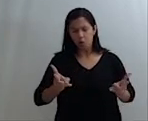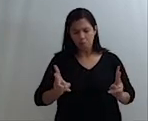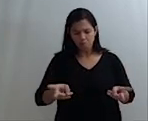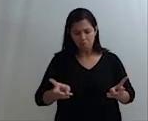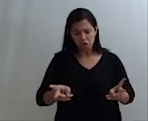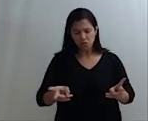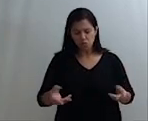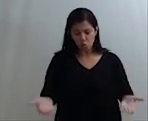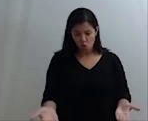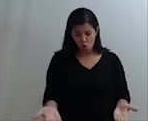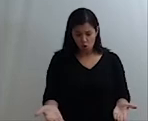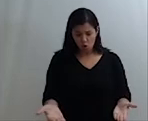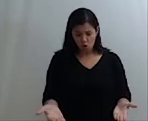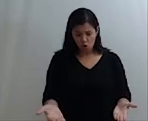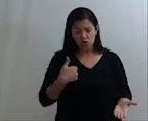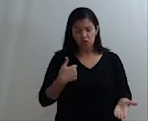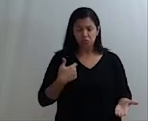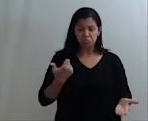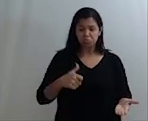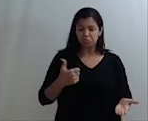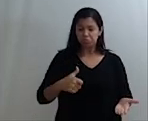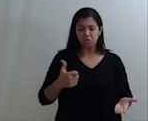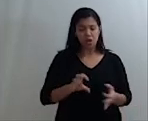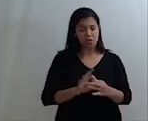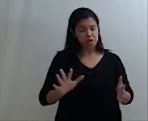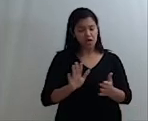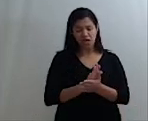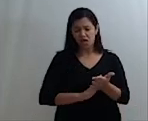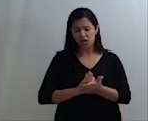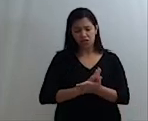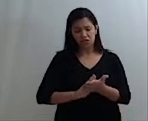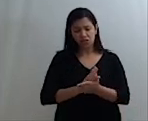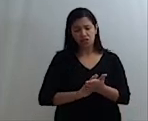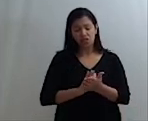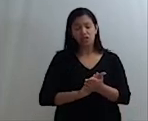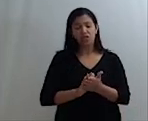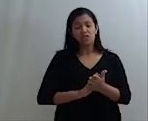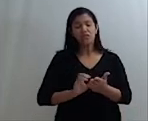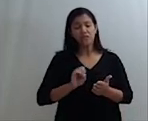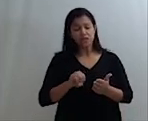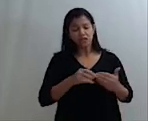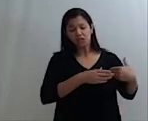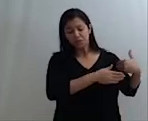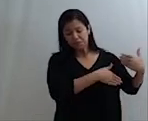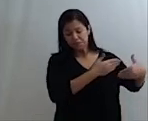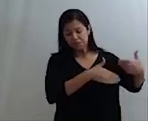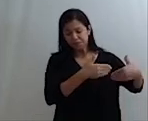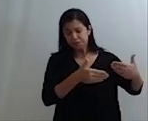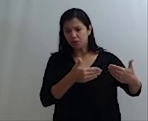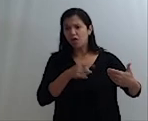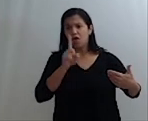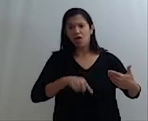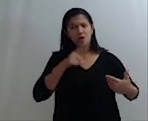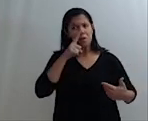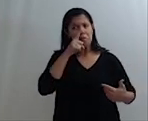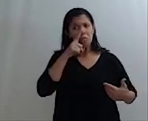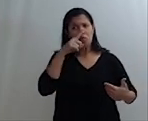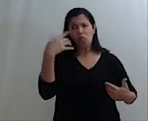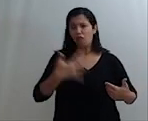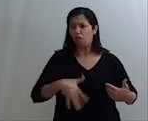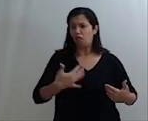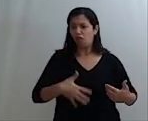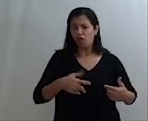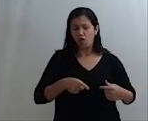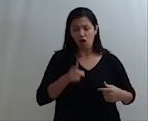qualquer apreciação do preito liberatório iso salientar que os fatos narrados denúncia são gravíssimos e tem como